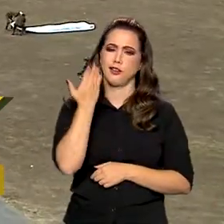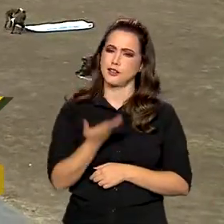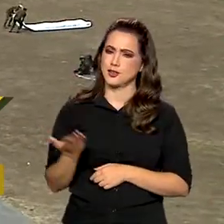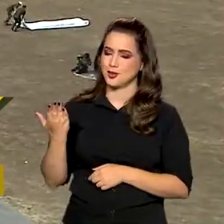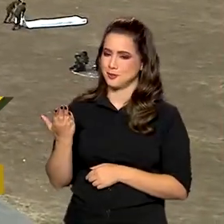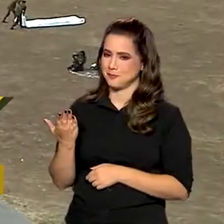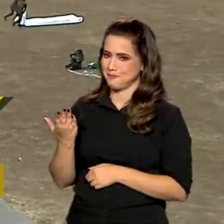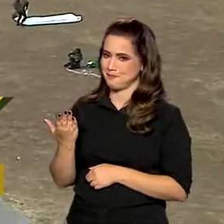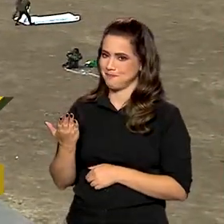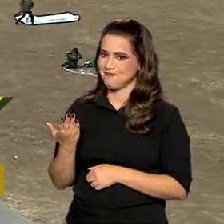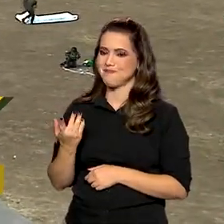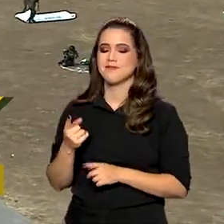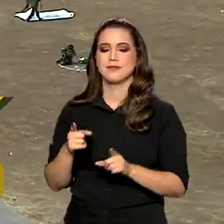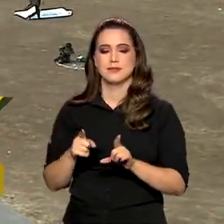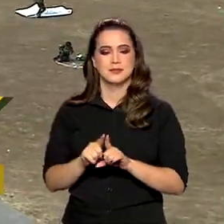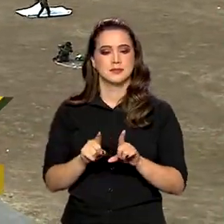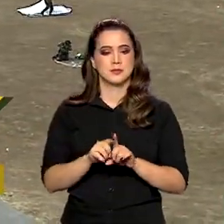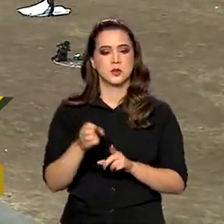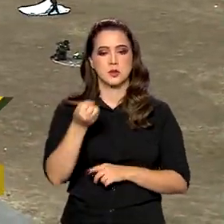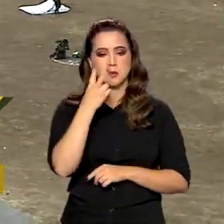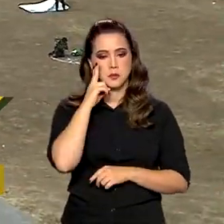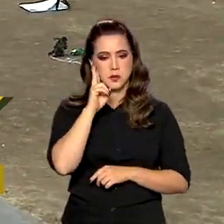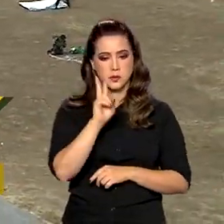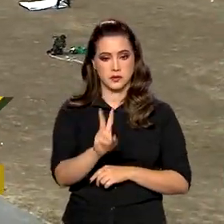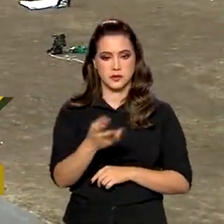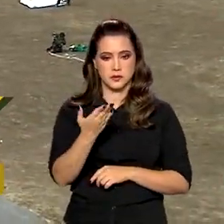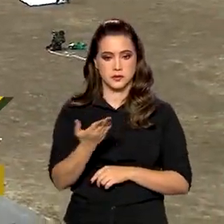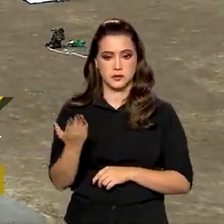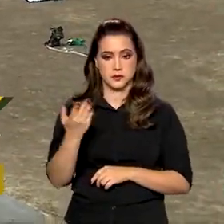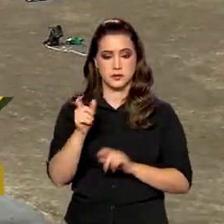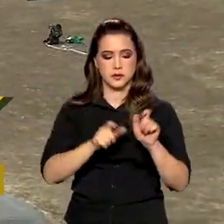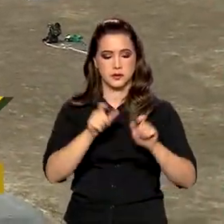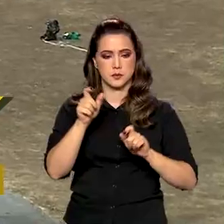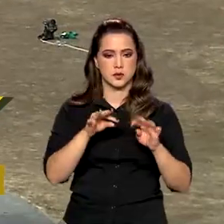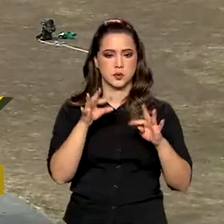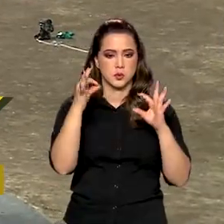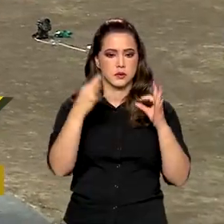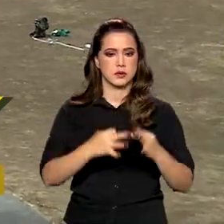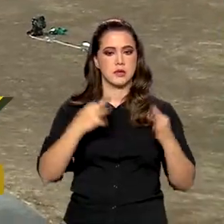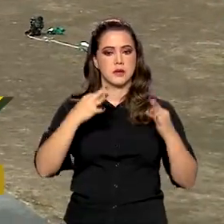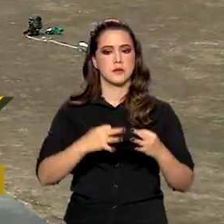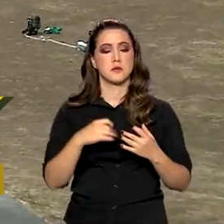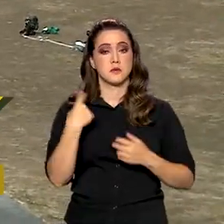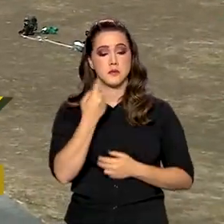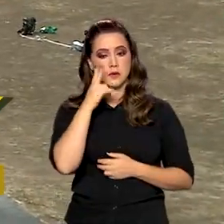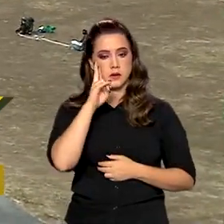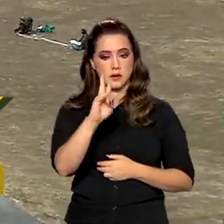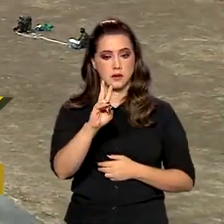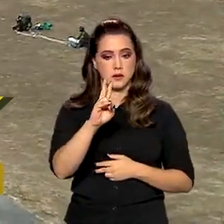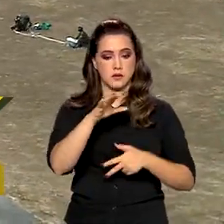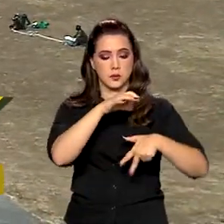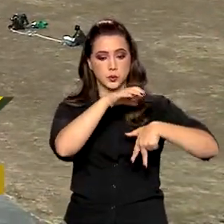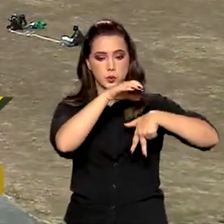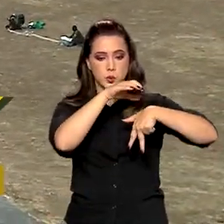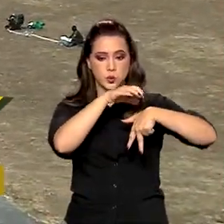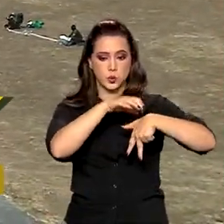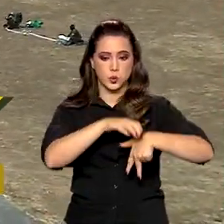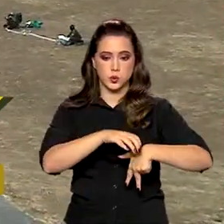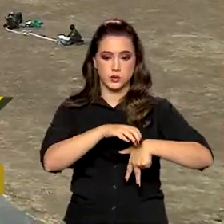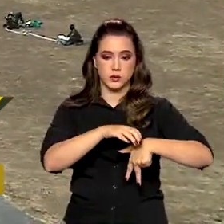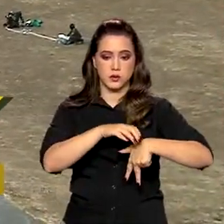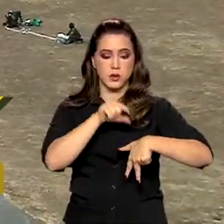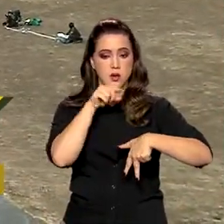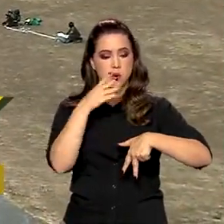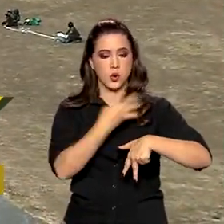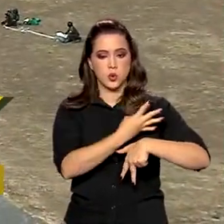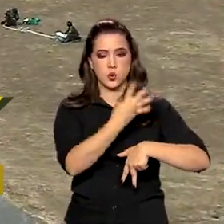né, e muito bom ver, né, tudo deu certo, né, então caíram lá, acabaram de